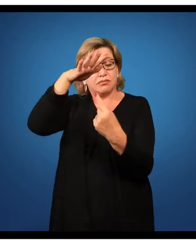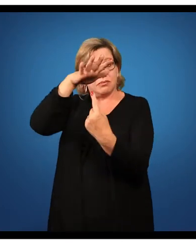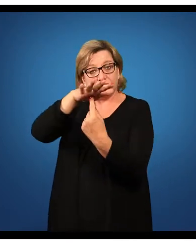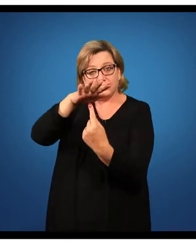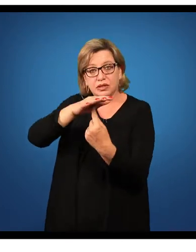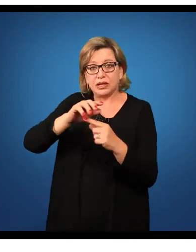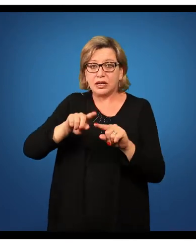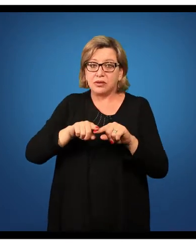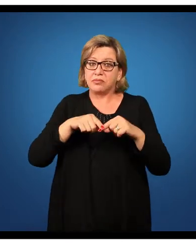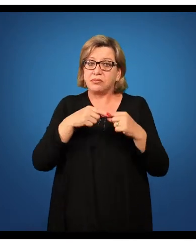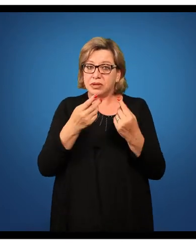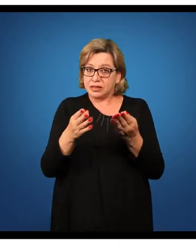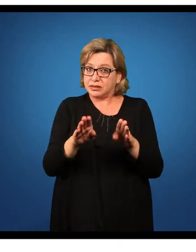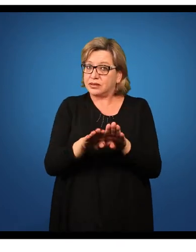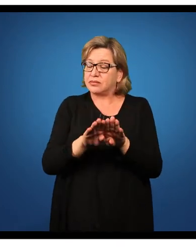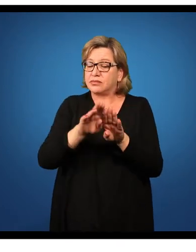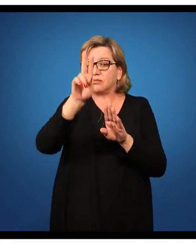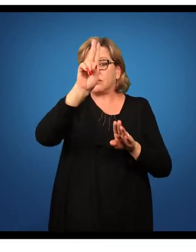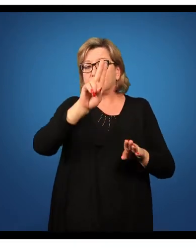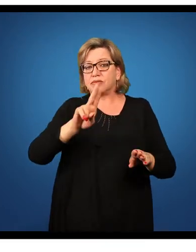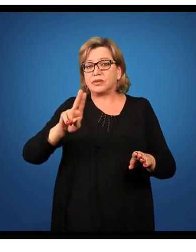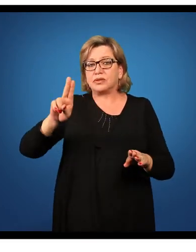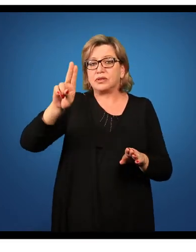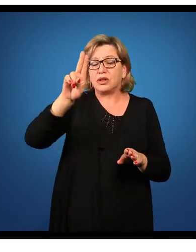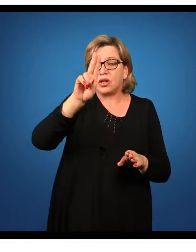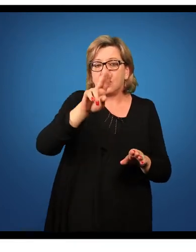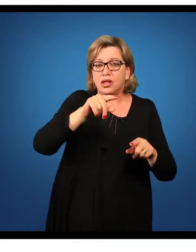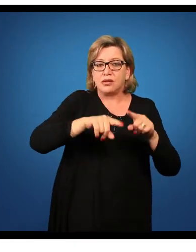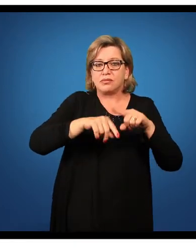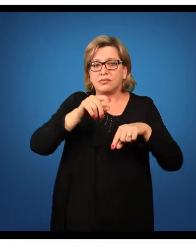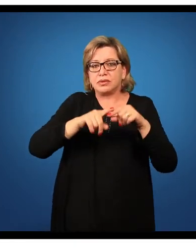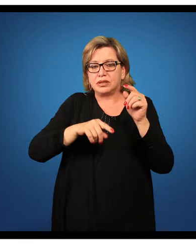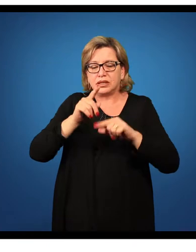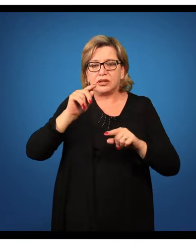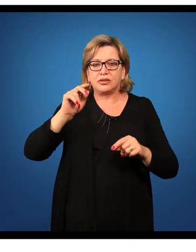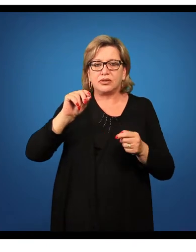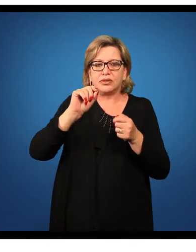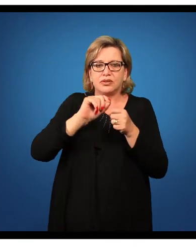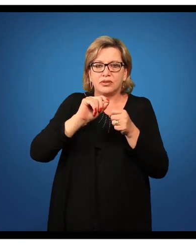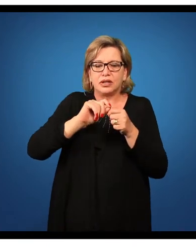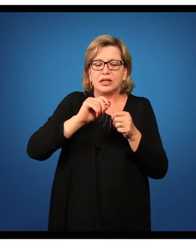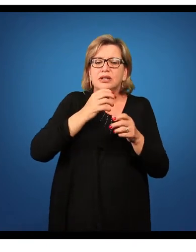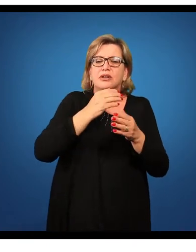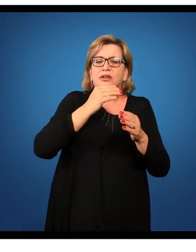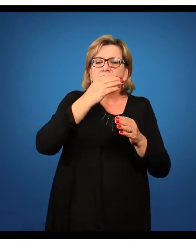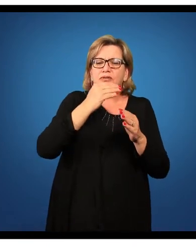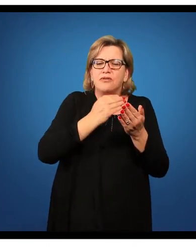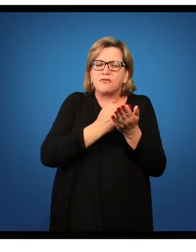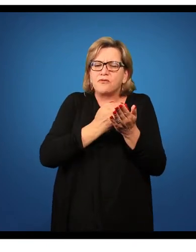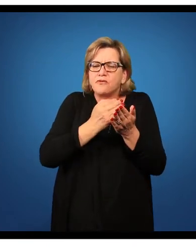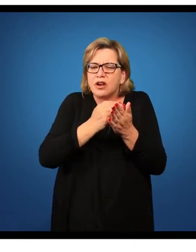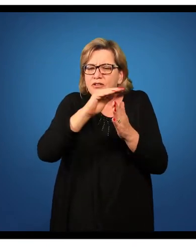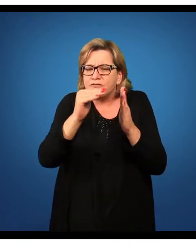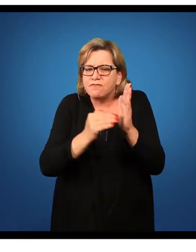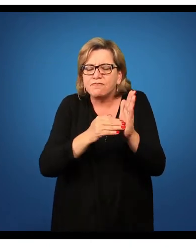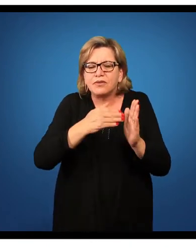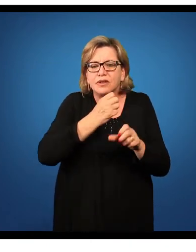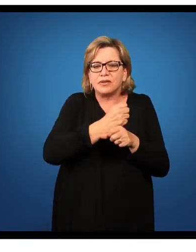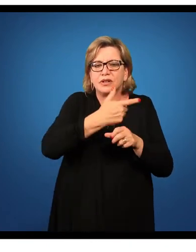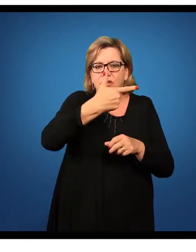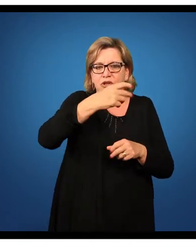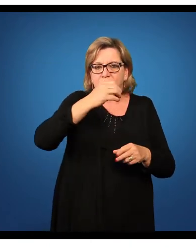mas a gente vai dar ênfase no documento que foi homologado no final de 2007 então que um documento bastante